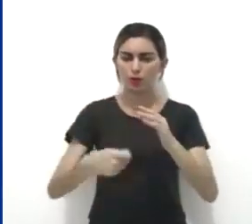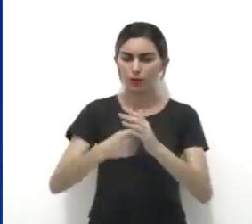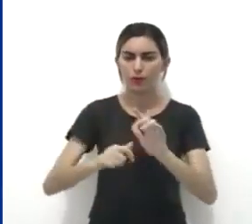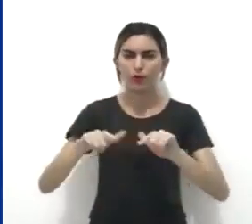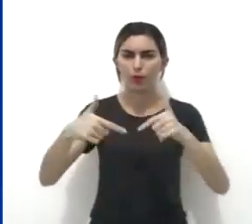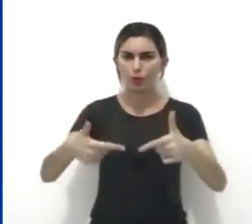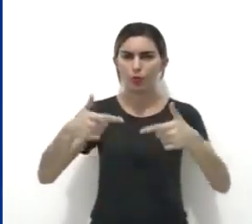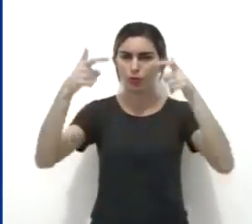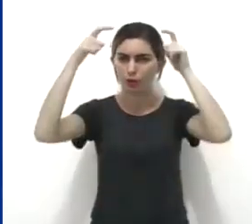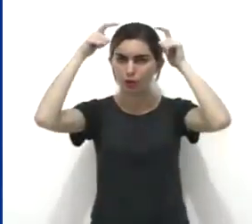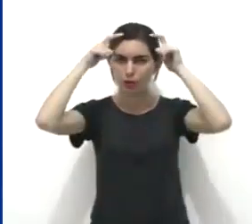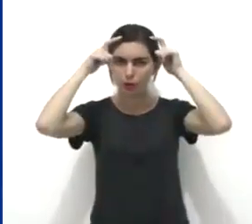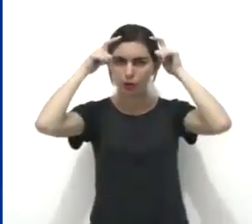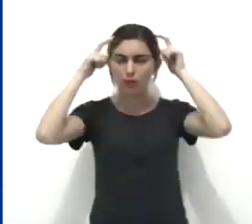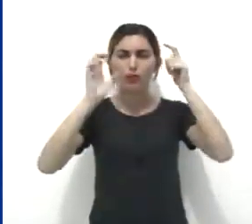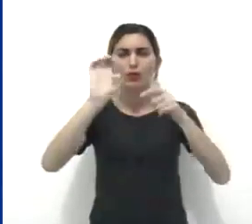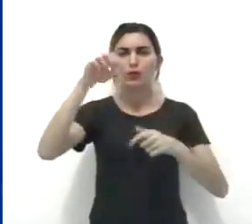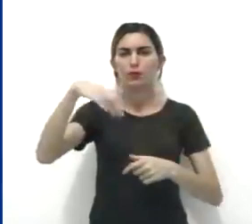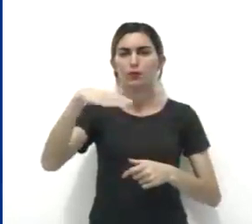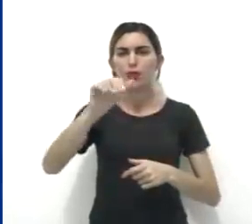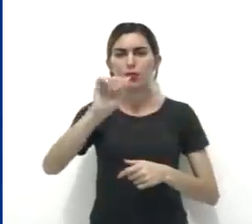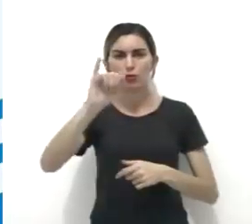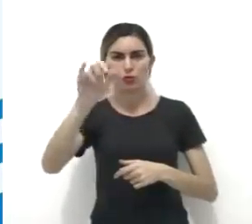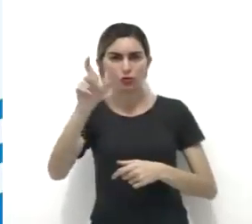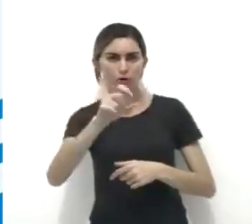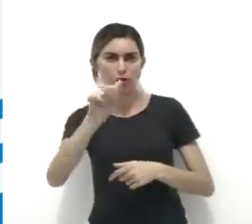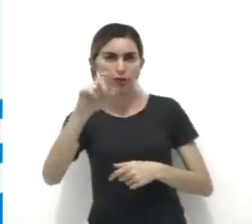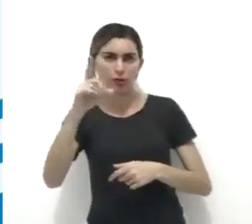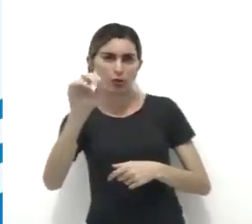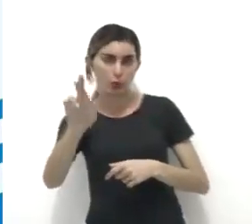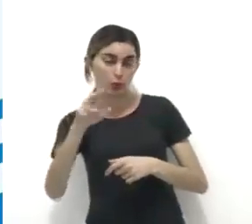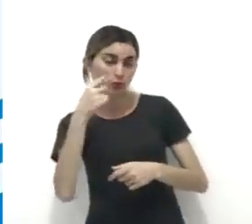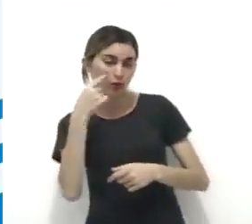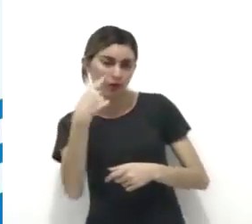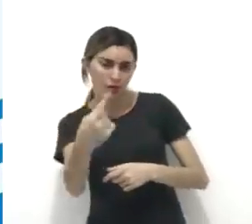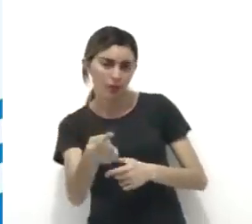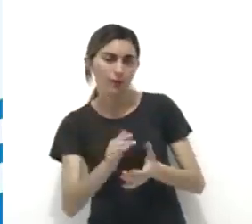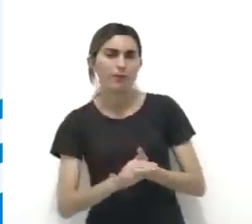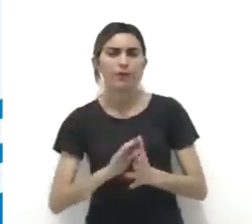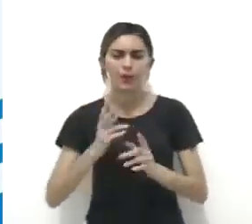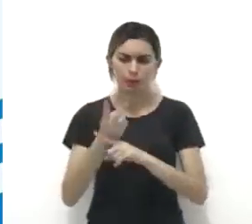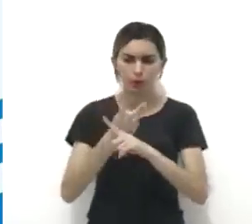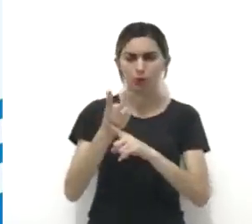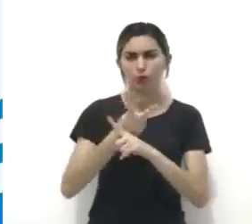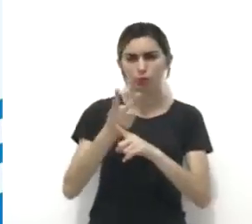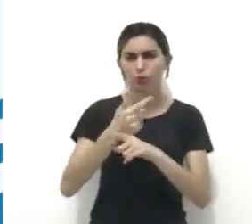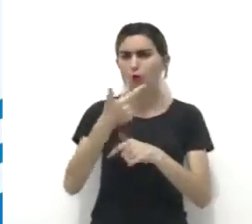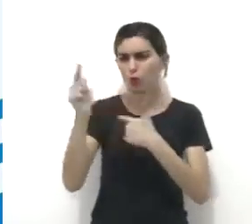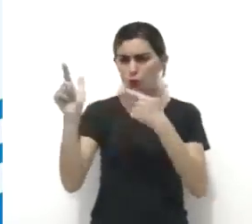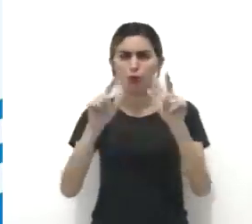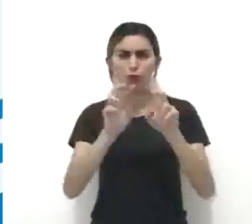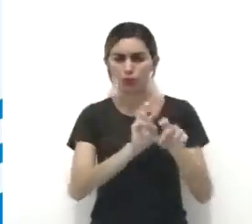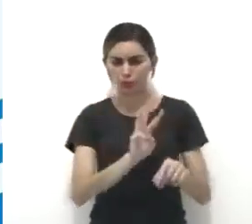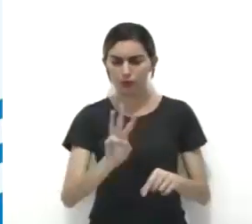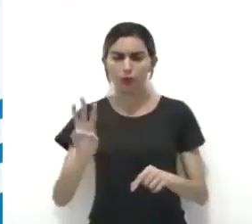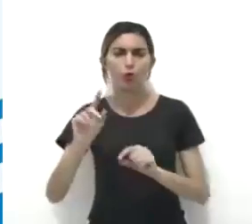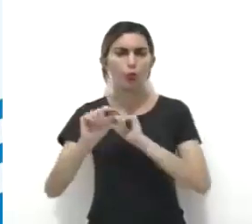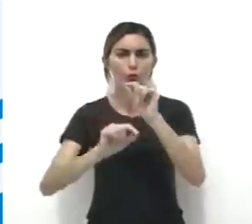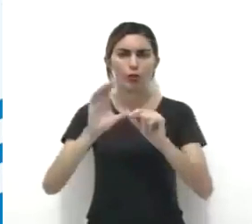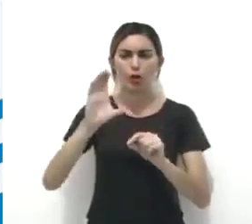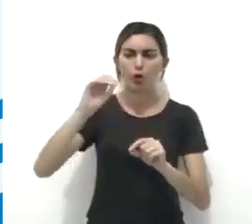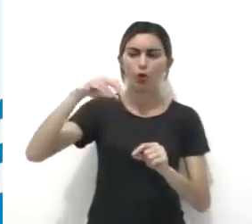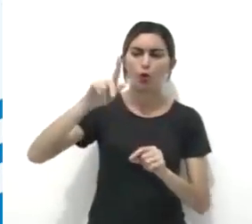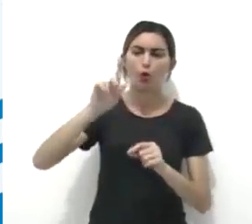luta entre o partido do rei e do embaixador. Se vocês forem observar posteriormente, procurando em outros sites o que